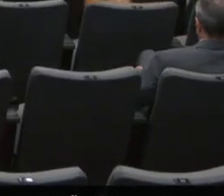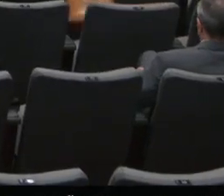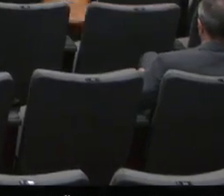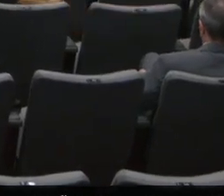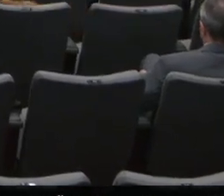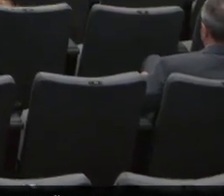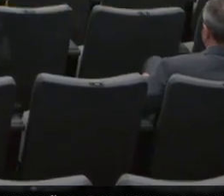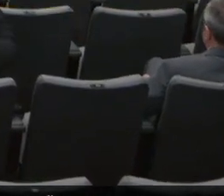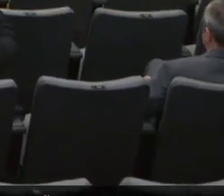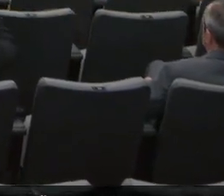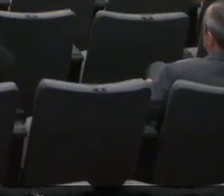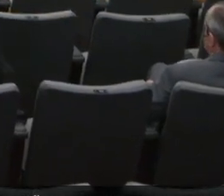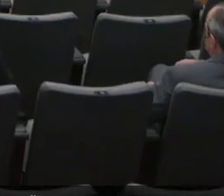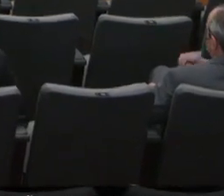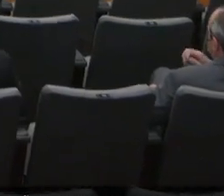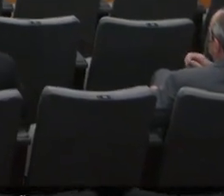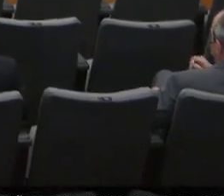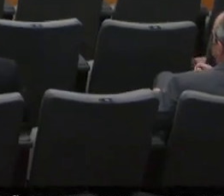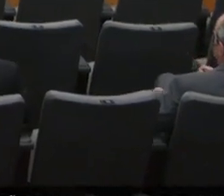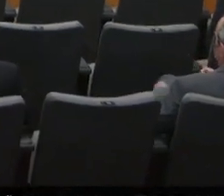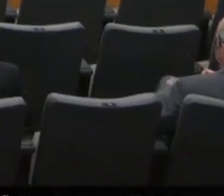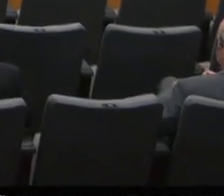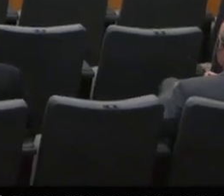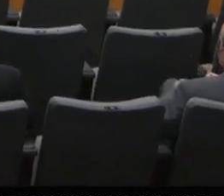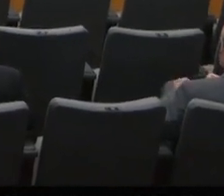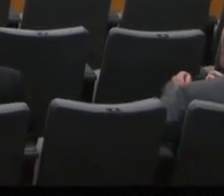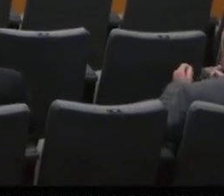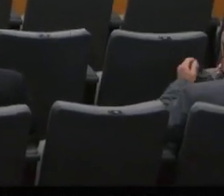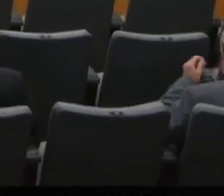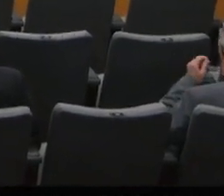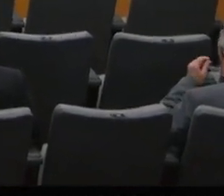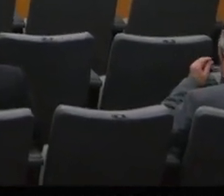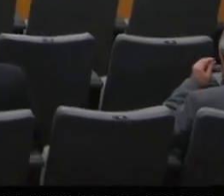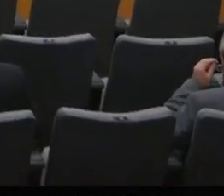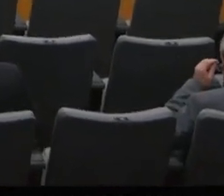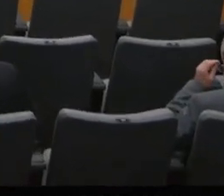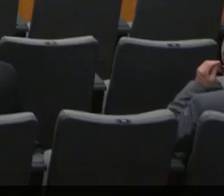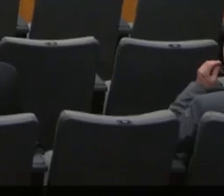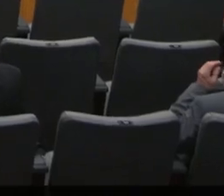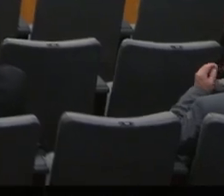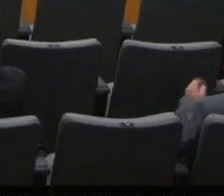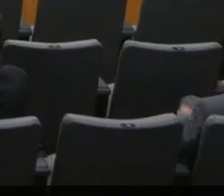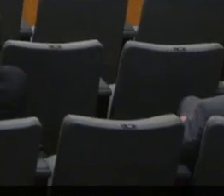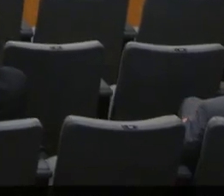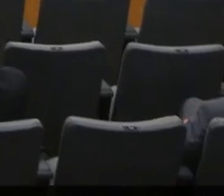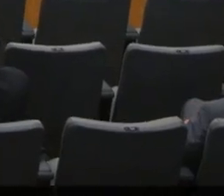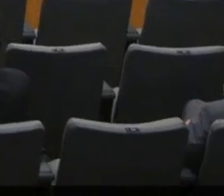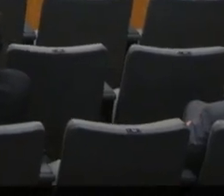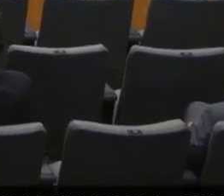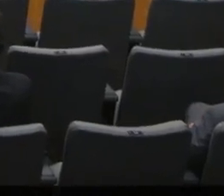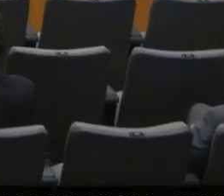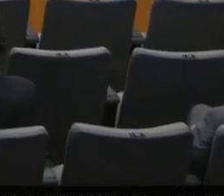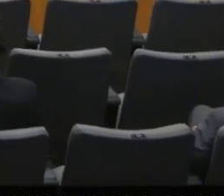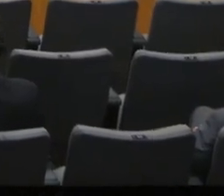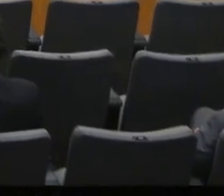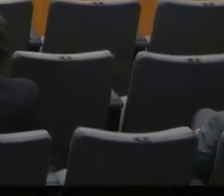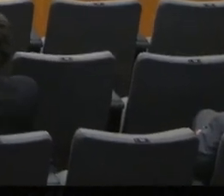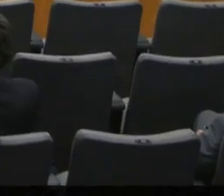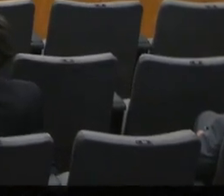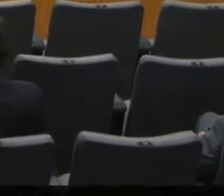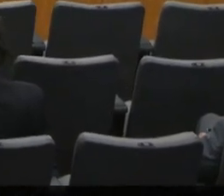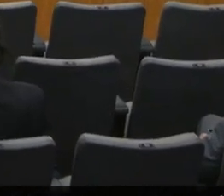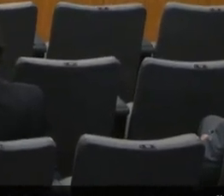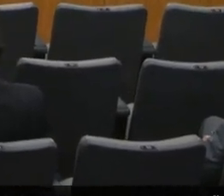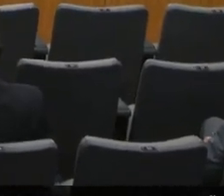31 de Maio e a discutir e votar proposições das comissões E aí